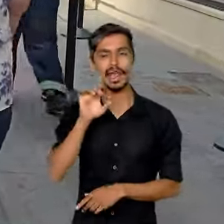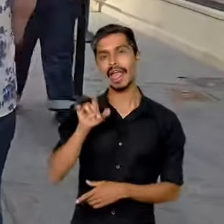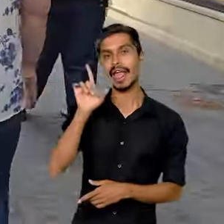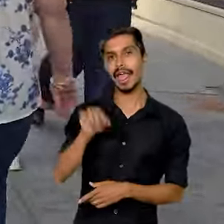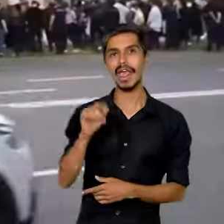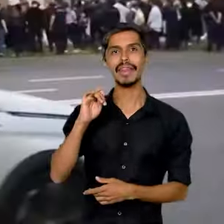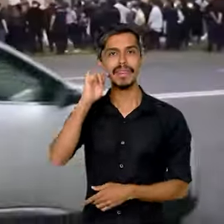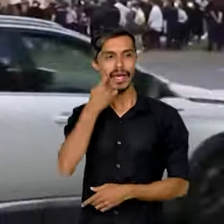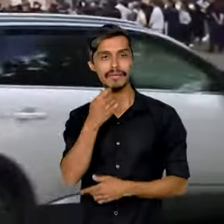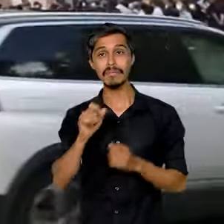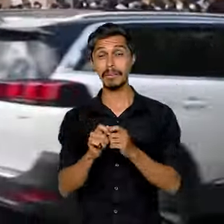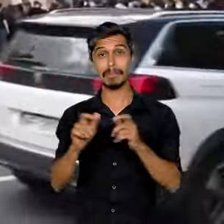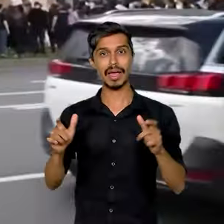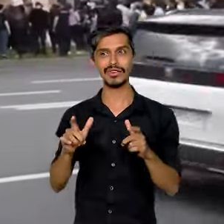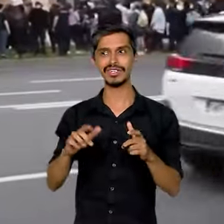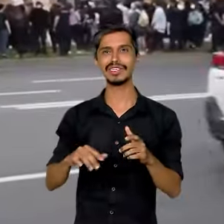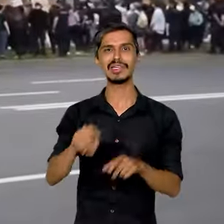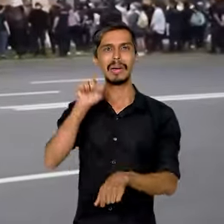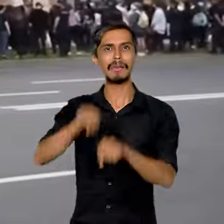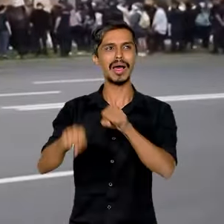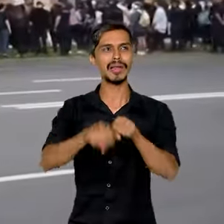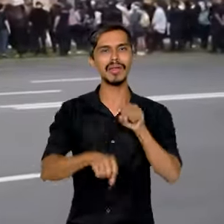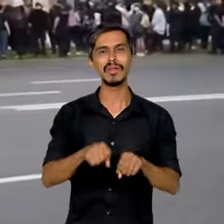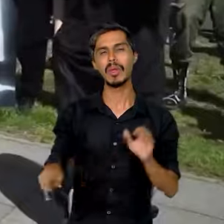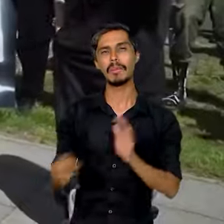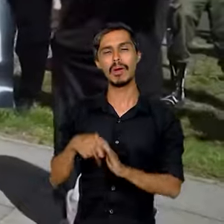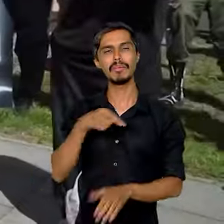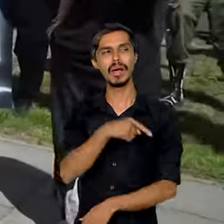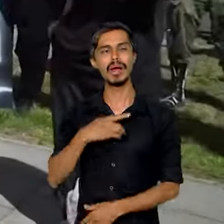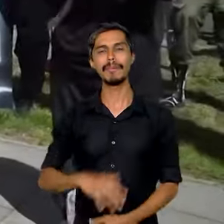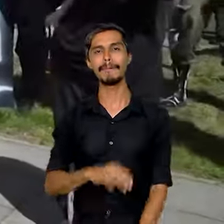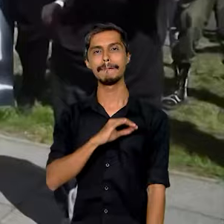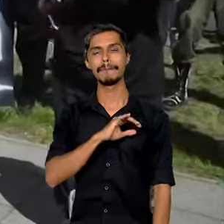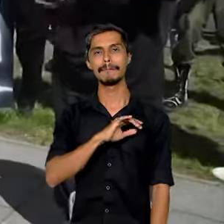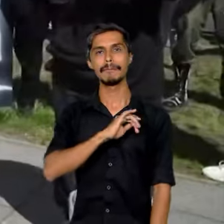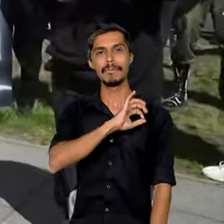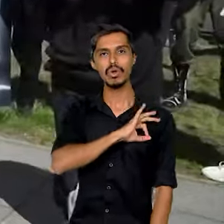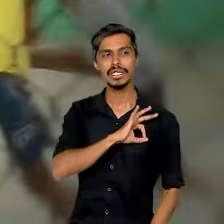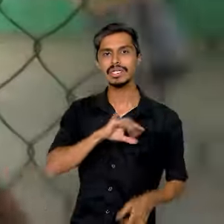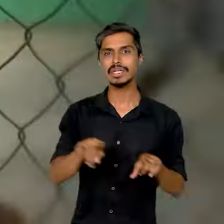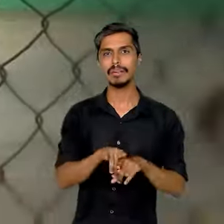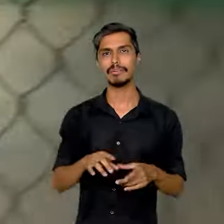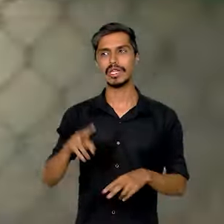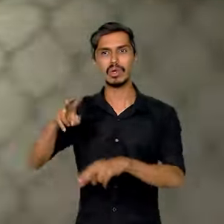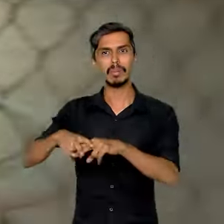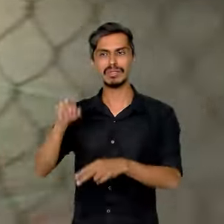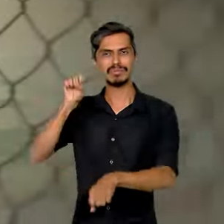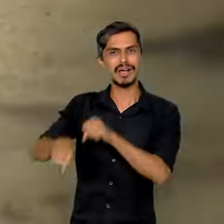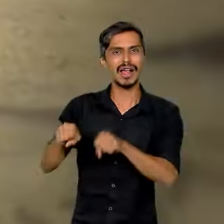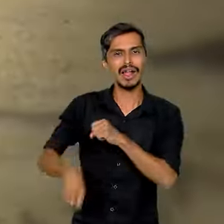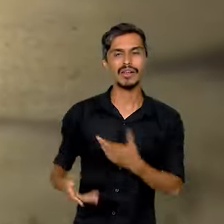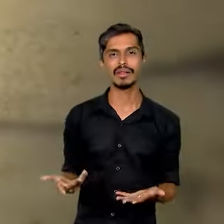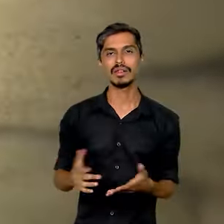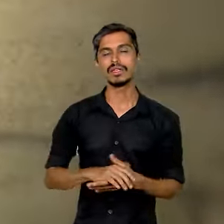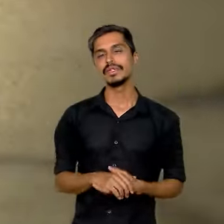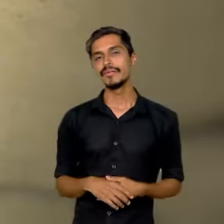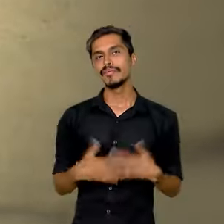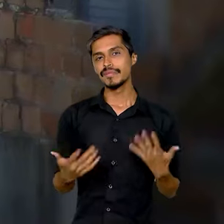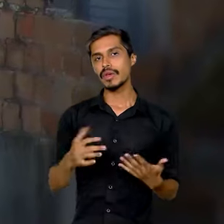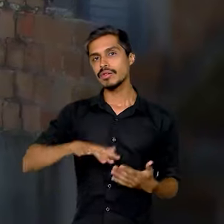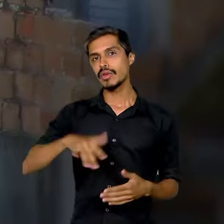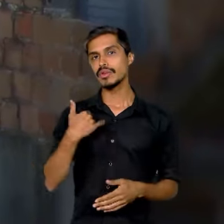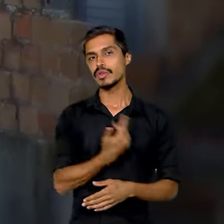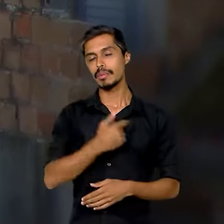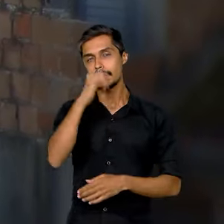negra, eles são a maioria dos mortos pela polícia, assim como dos presos. No nosso país, essa realidade